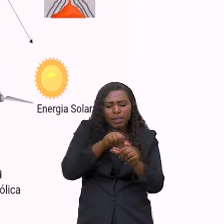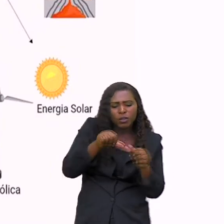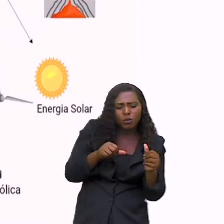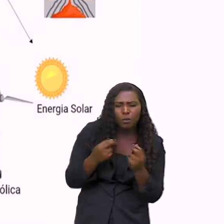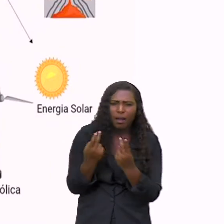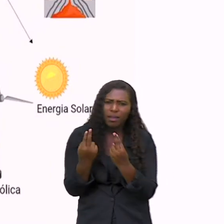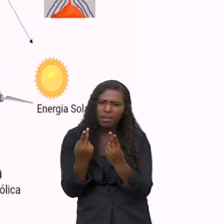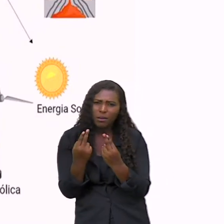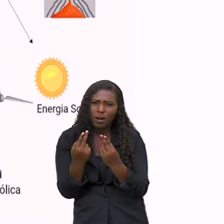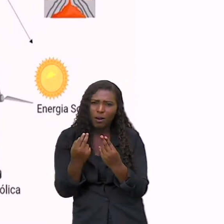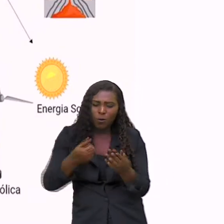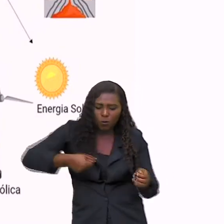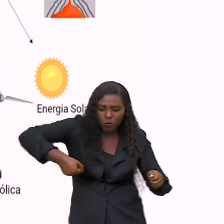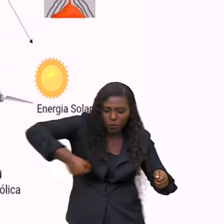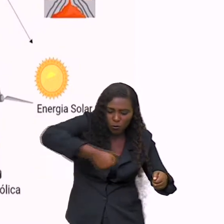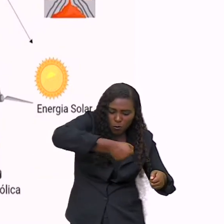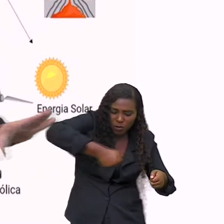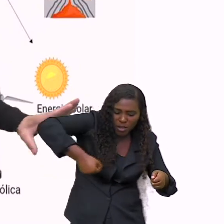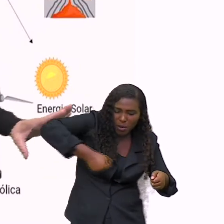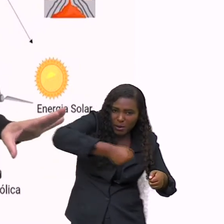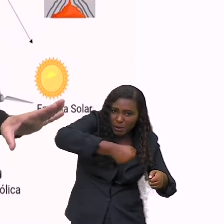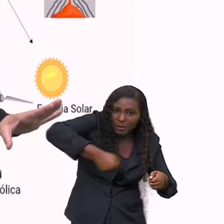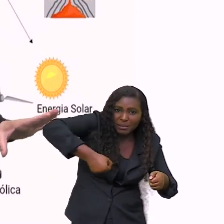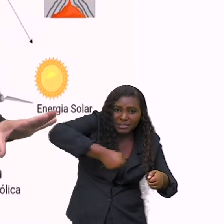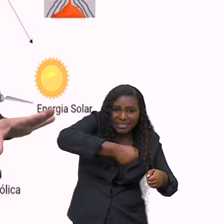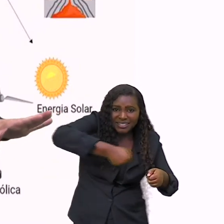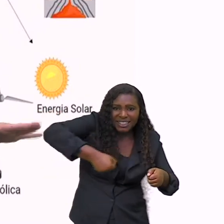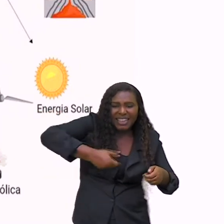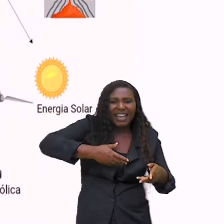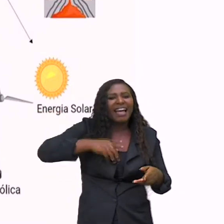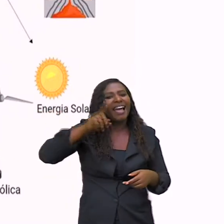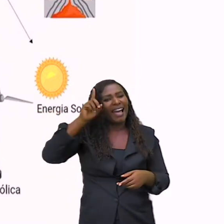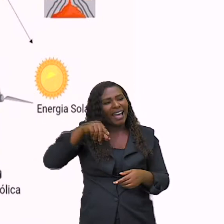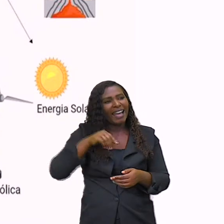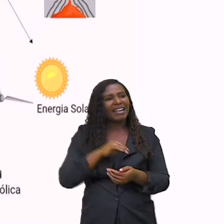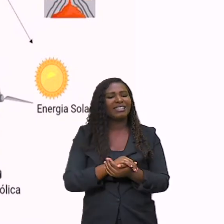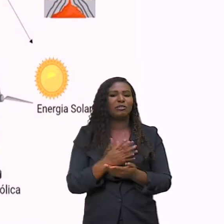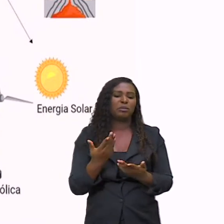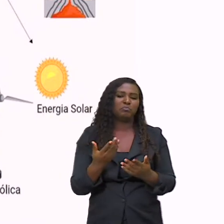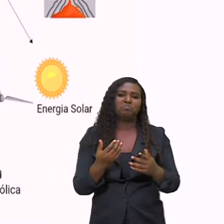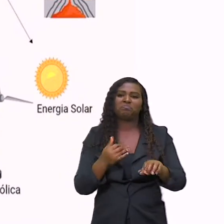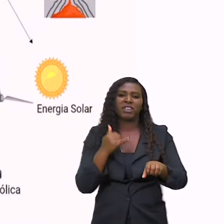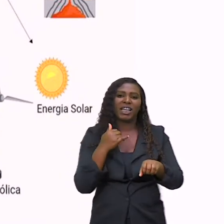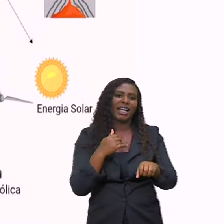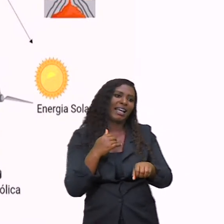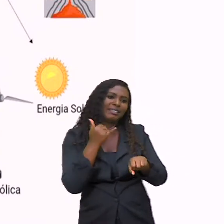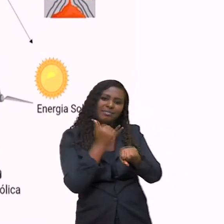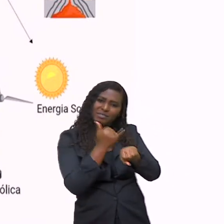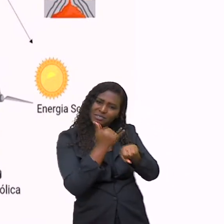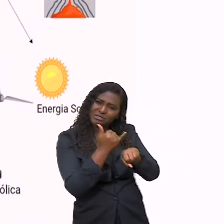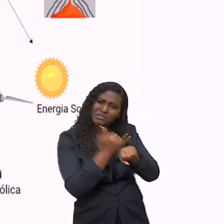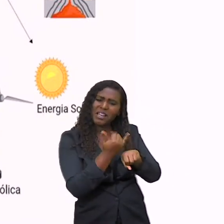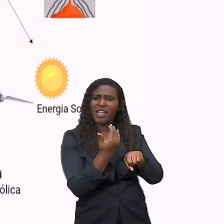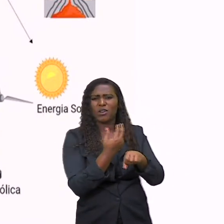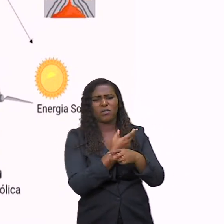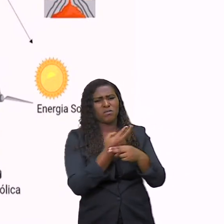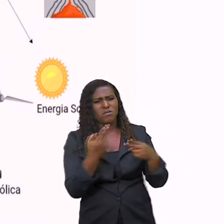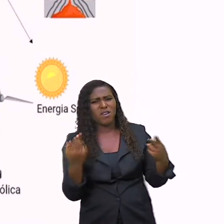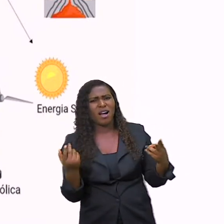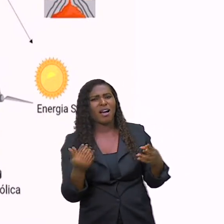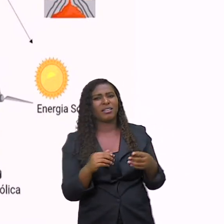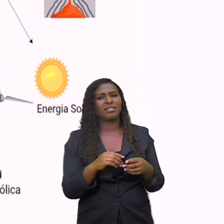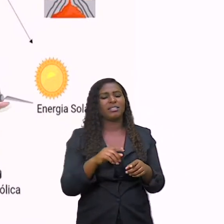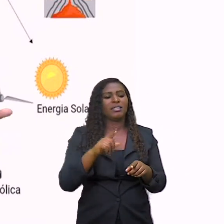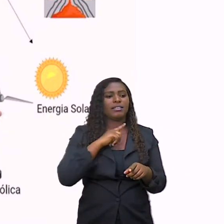amplo. Ele é usado para expressar diferentes grandezas termodinâmicas, tais como energia